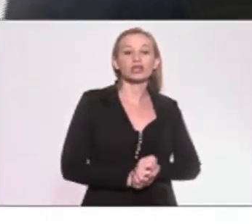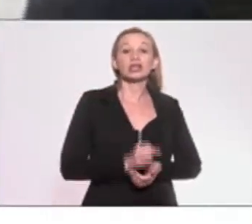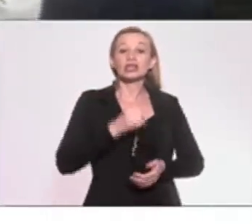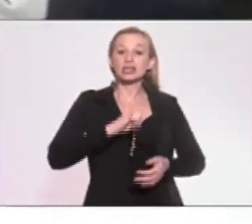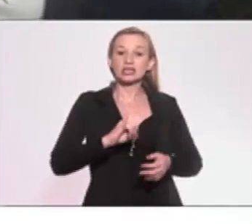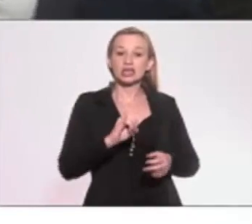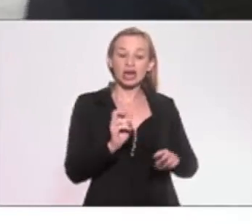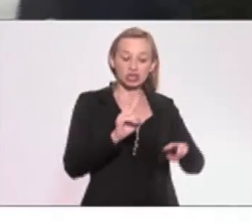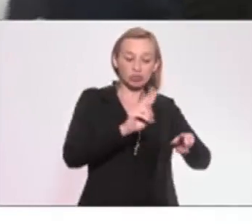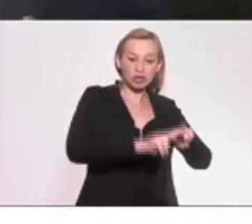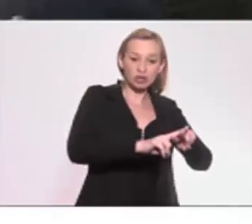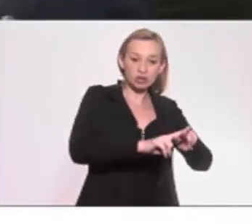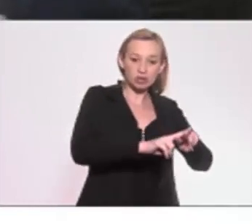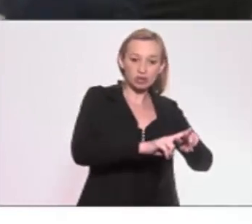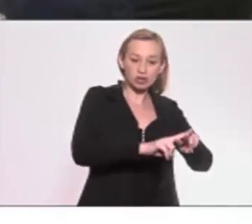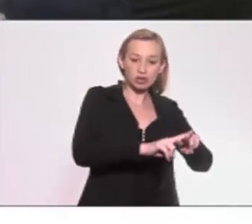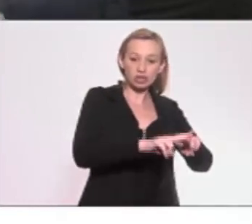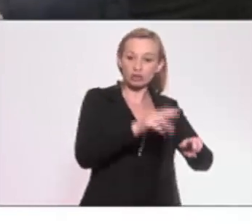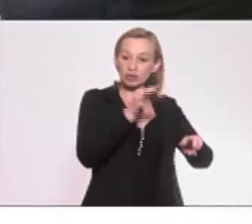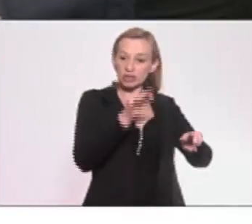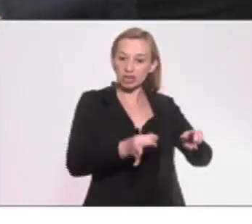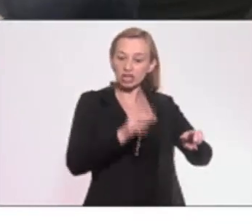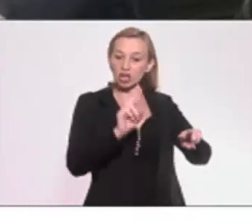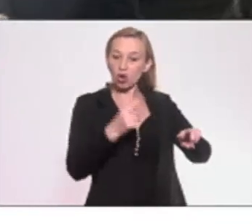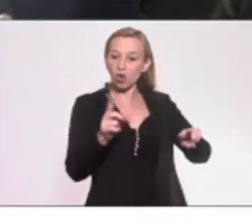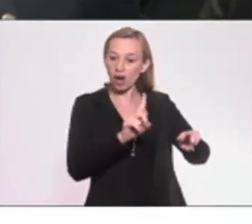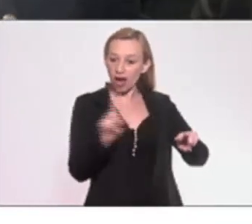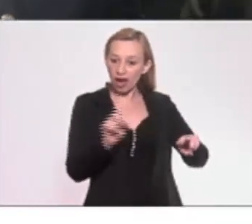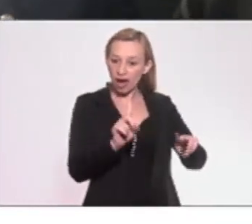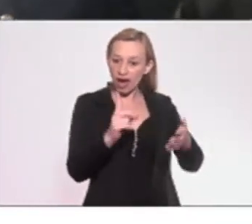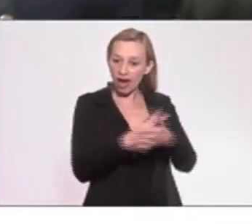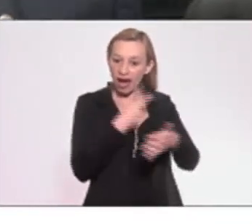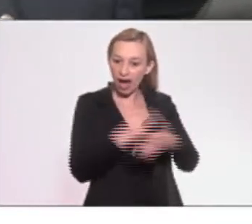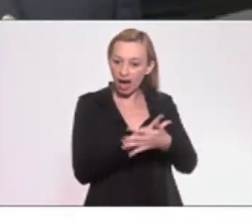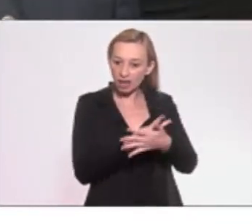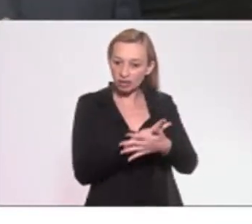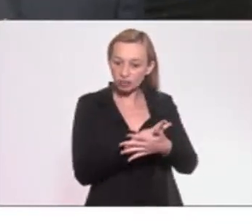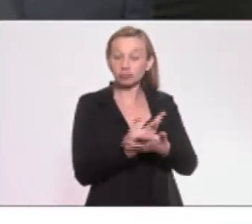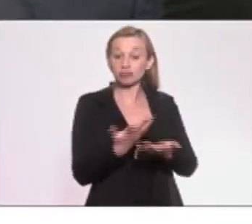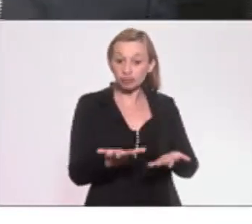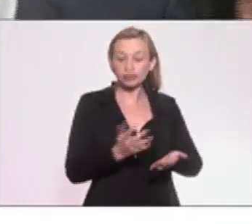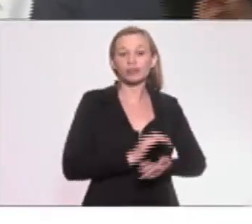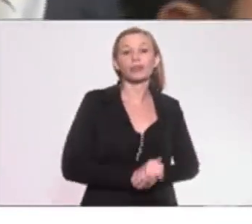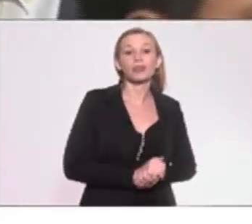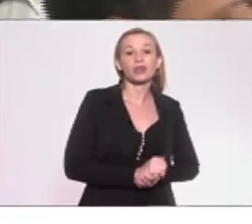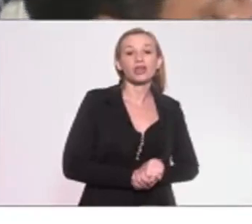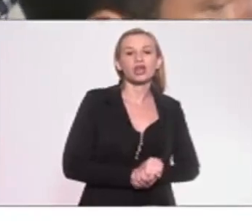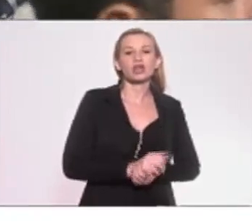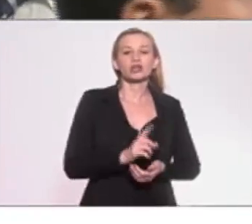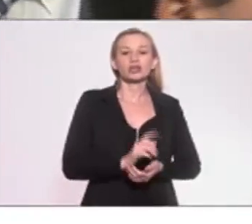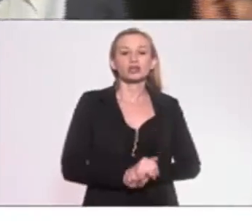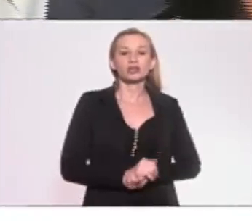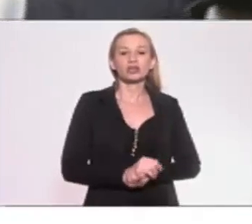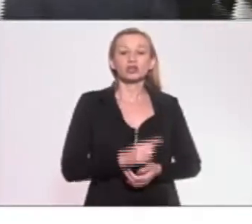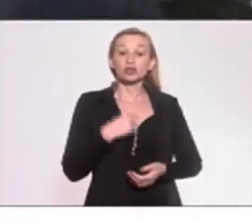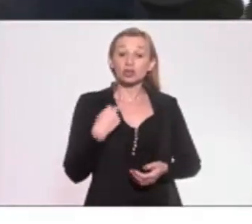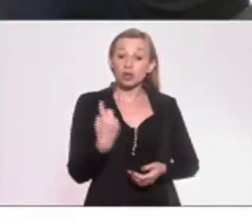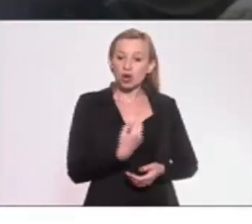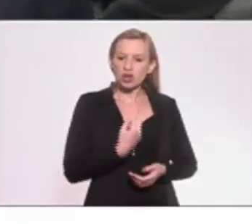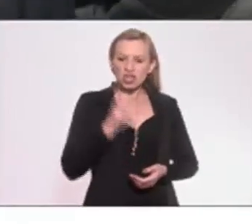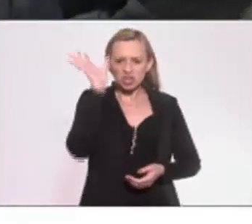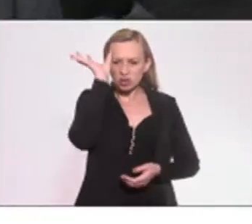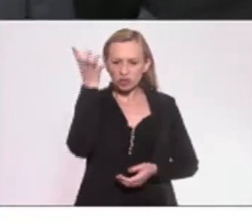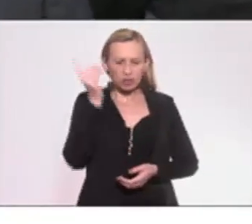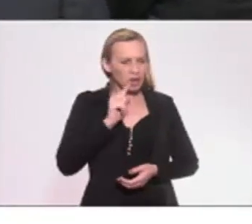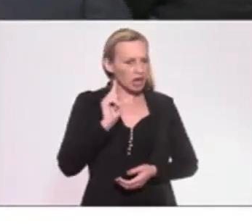prisões estão em confluência ou em dissonância com as garantias constitucionais. Não estamos resolvendo aqui, até porque os